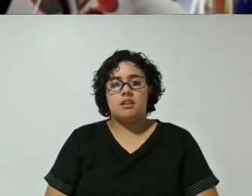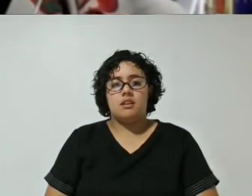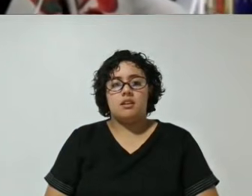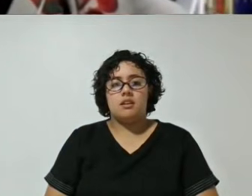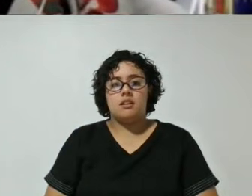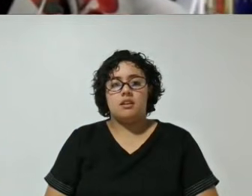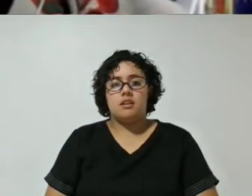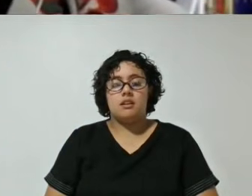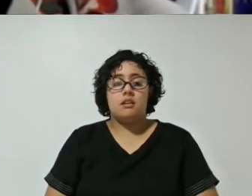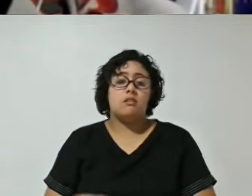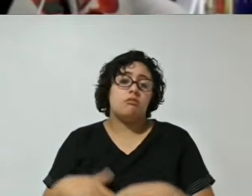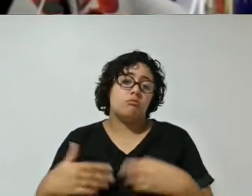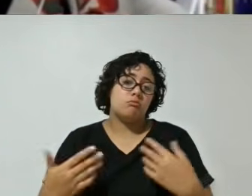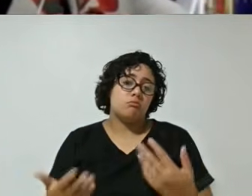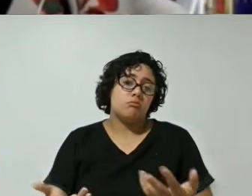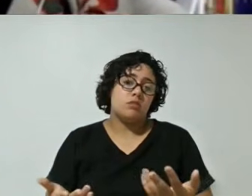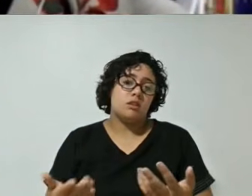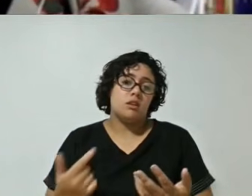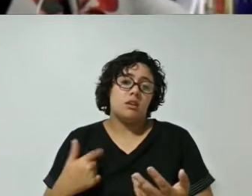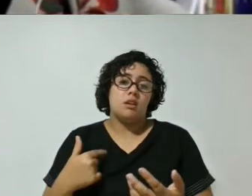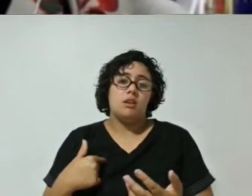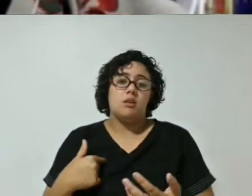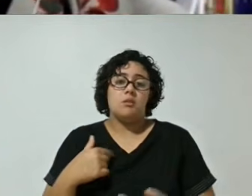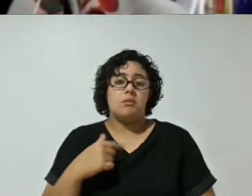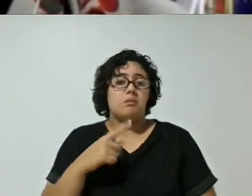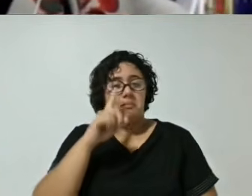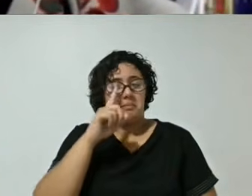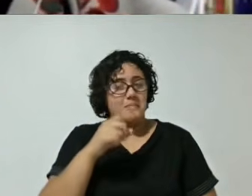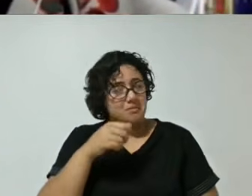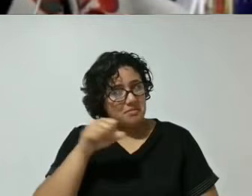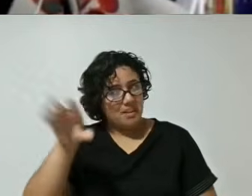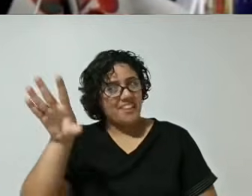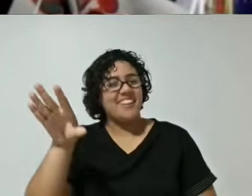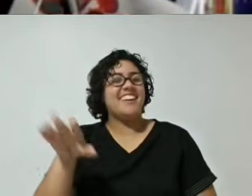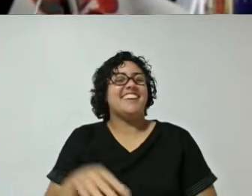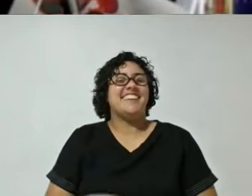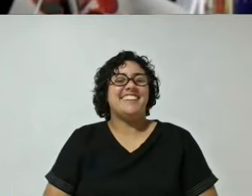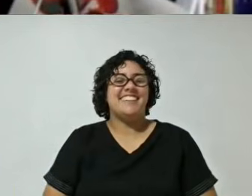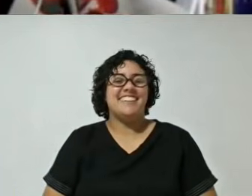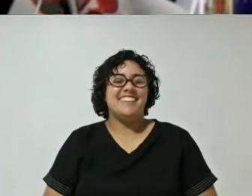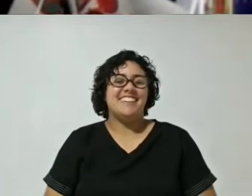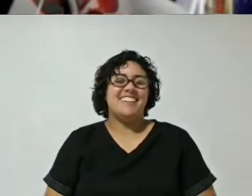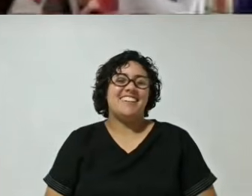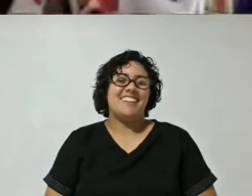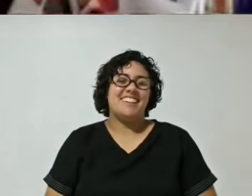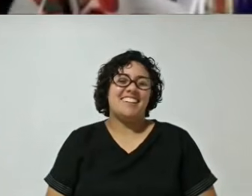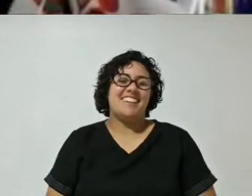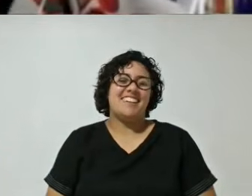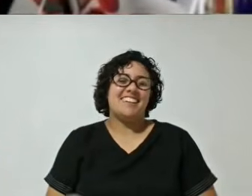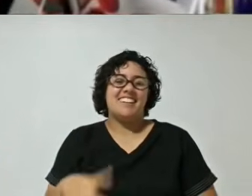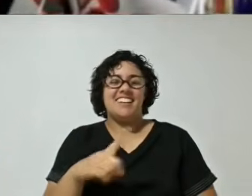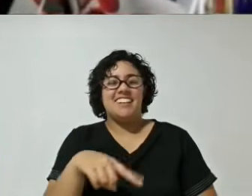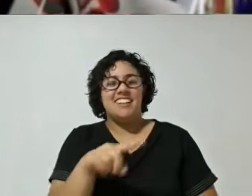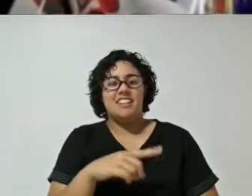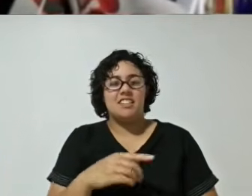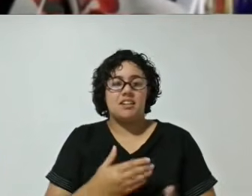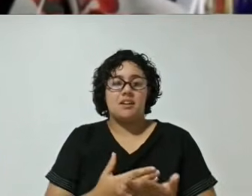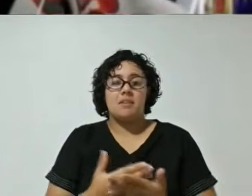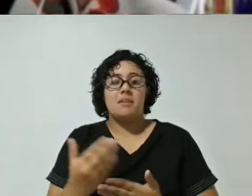consegui, assim, colocar os meninos, né, para fora, né? Fazer com que os meninos saíssem. E aí eles começaram a